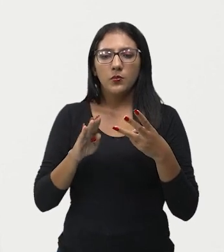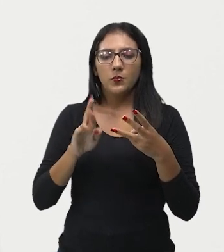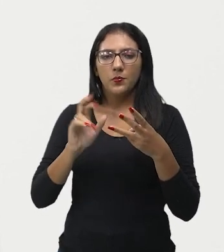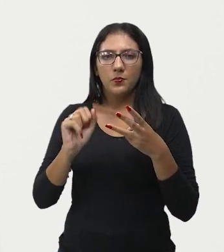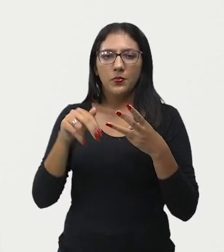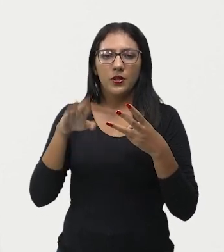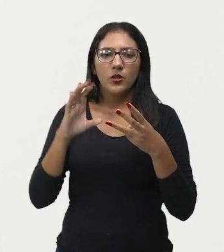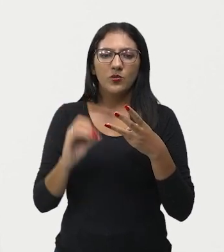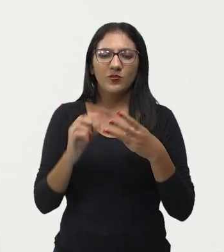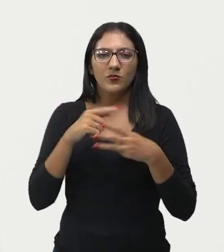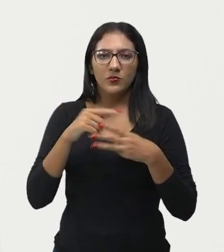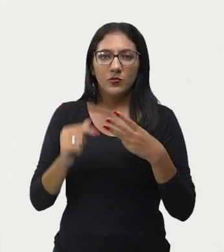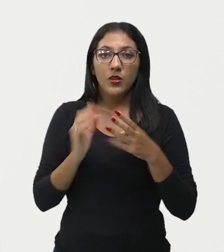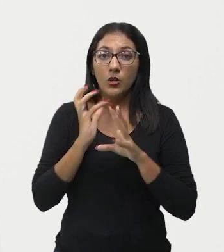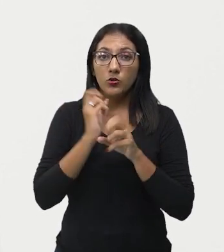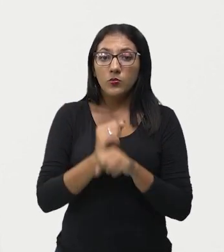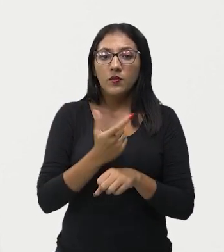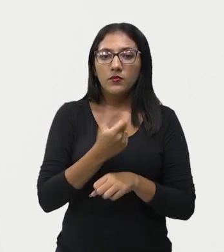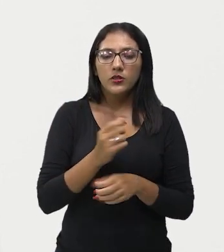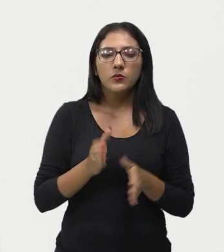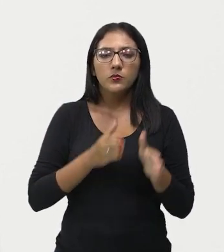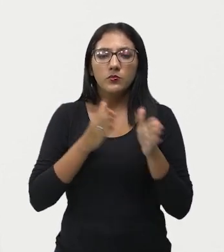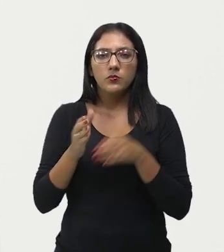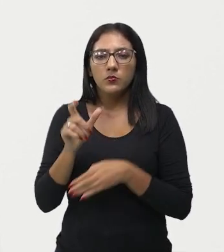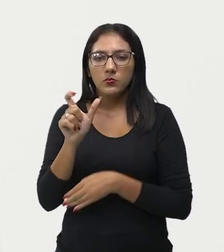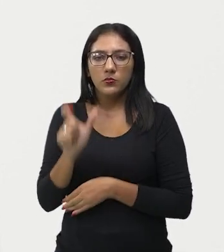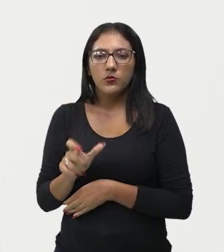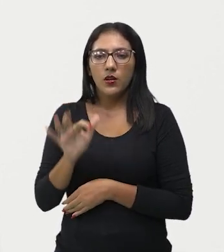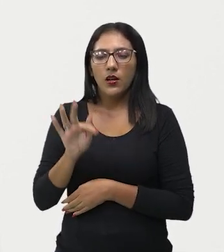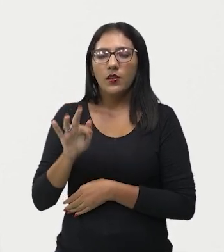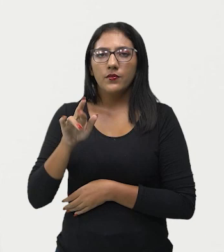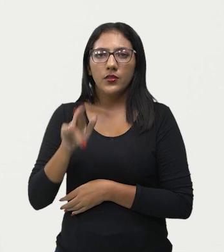total de 20. E a frequência relativa é sempre